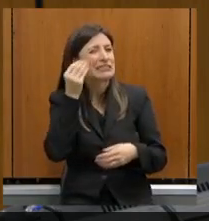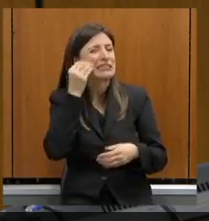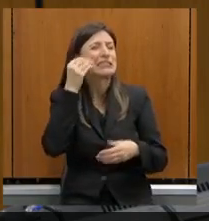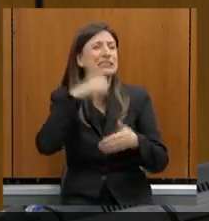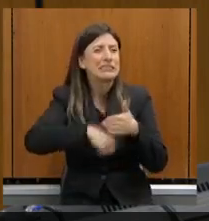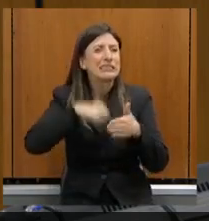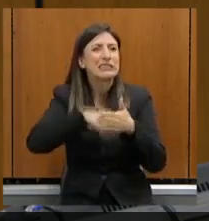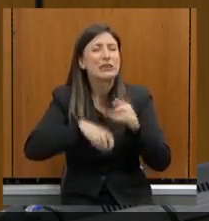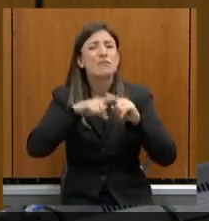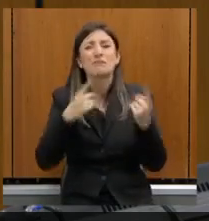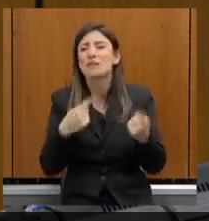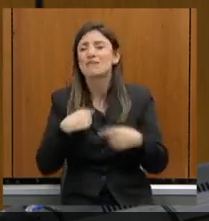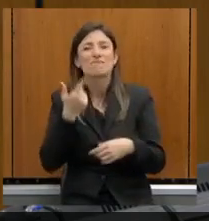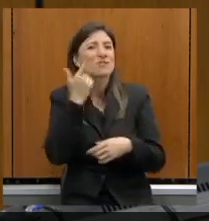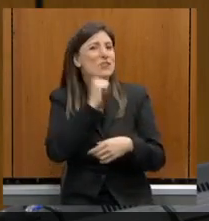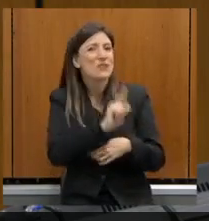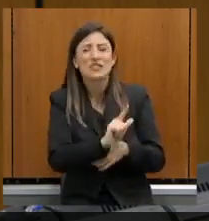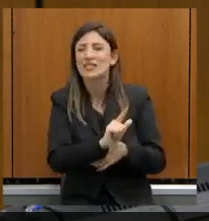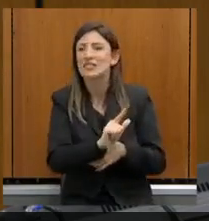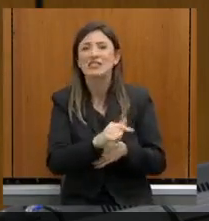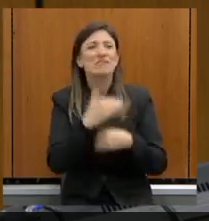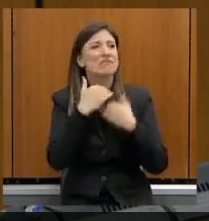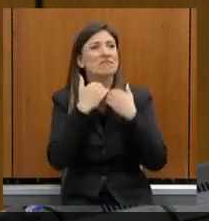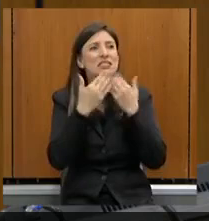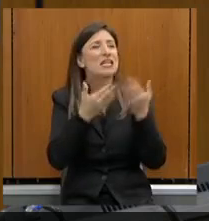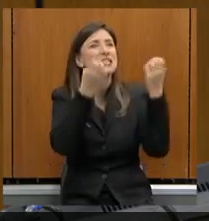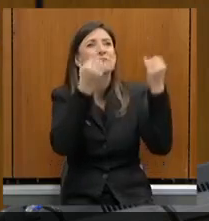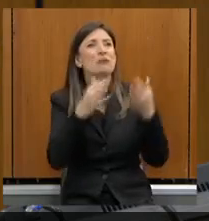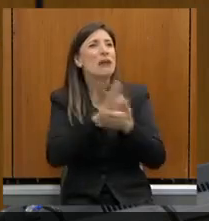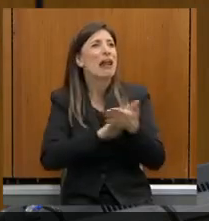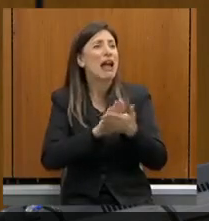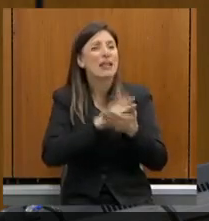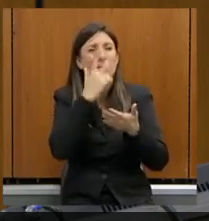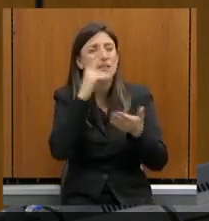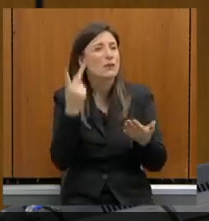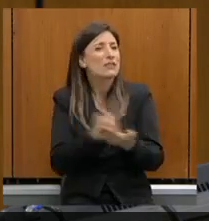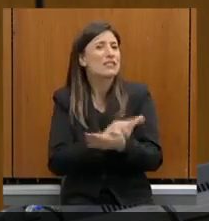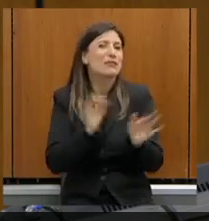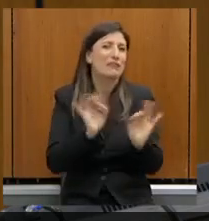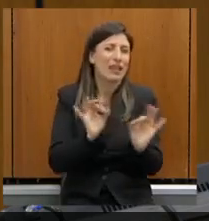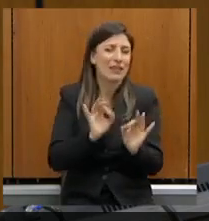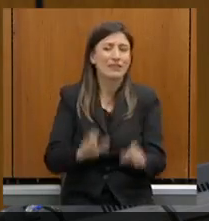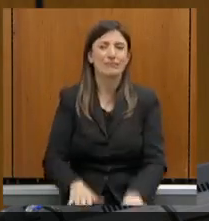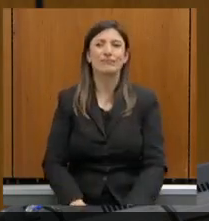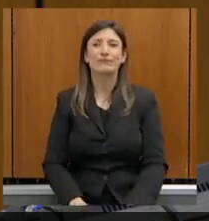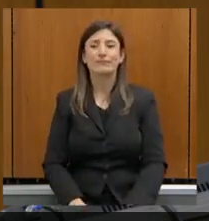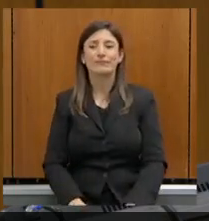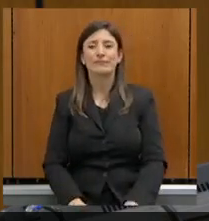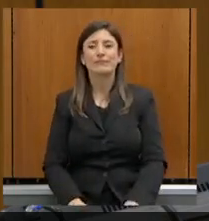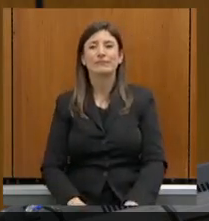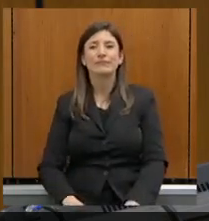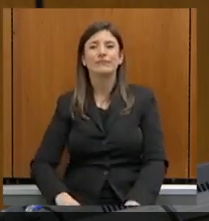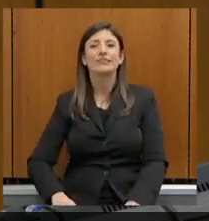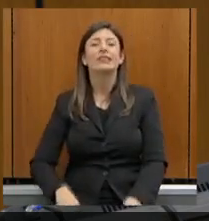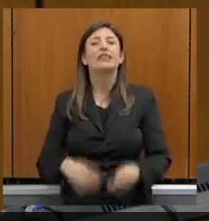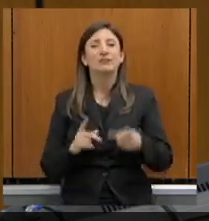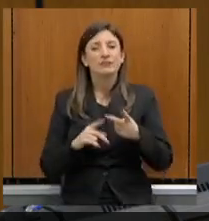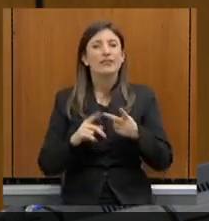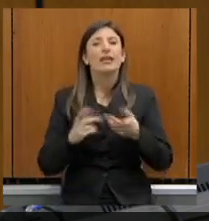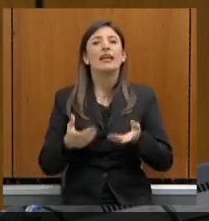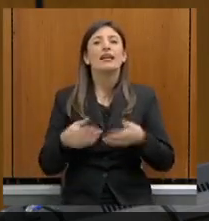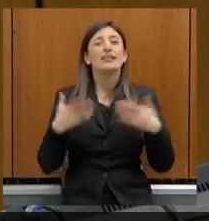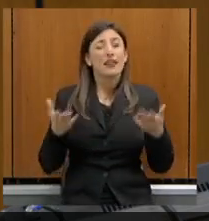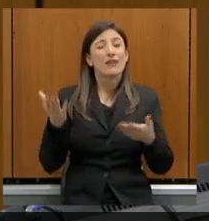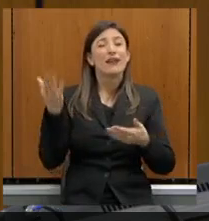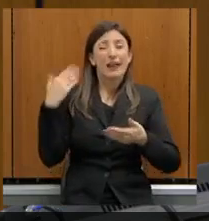nenhum andamento a respeito disso. E outra cobrança que eu recebia muito e continua ainda